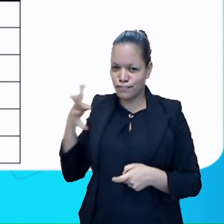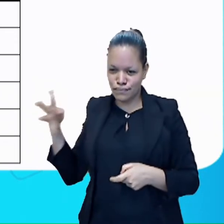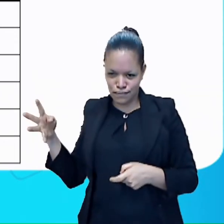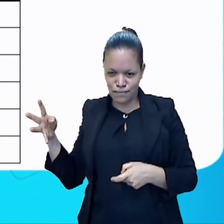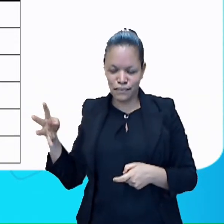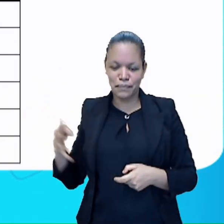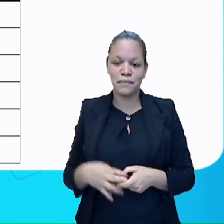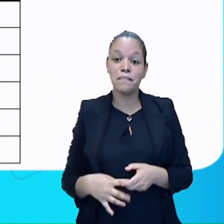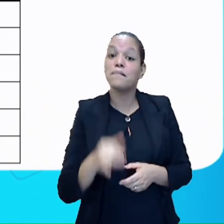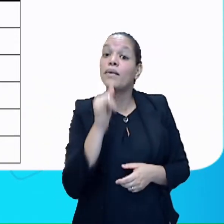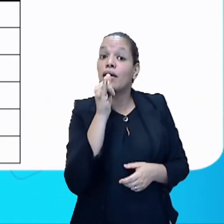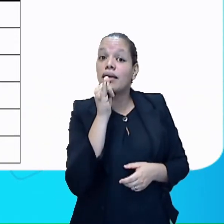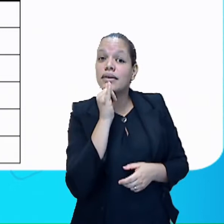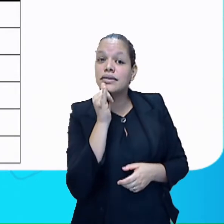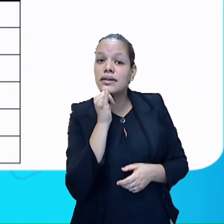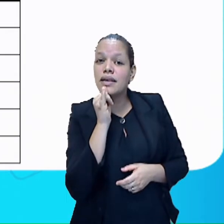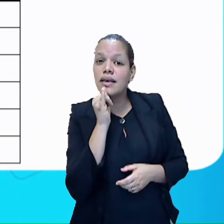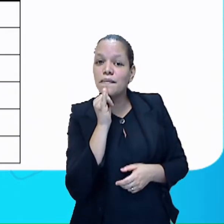Estrela,